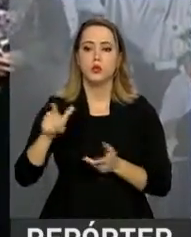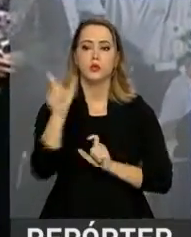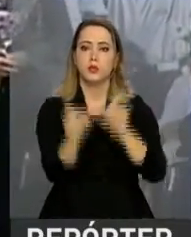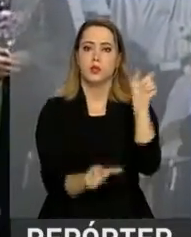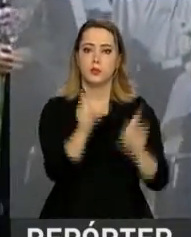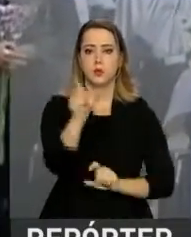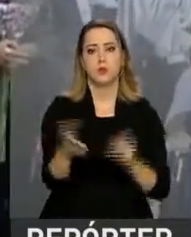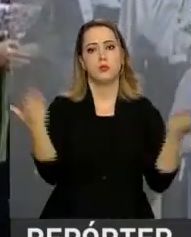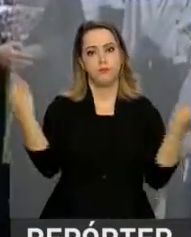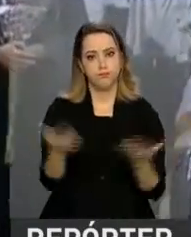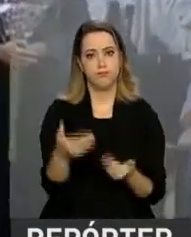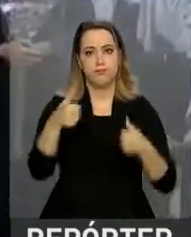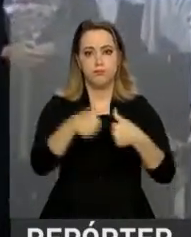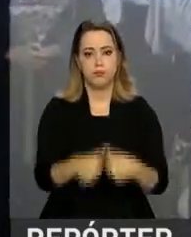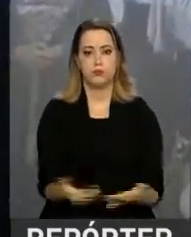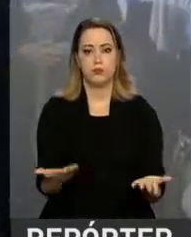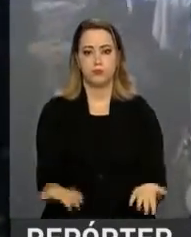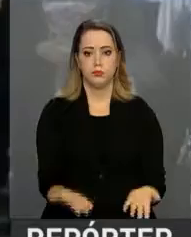está.